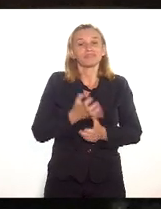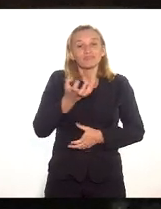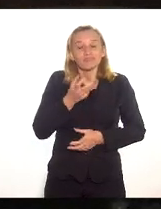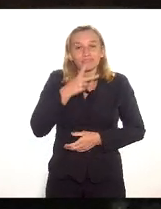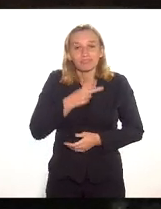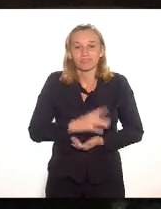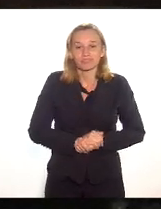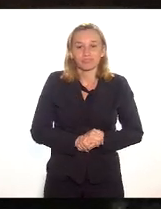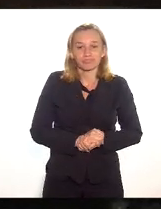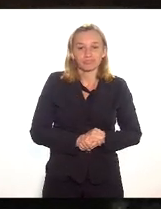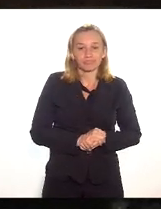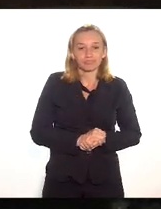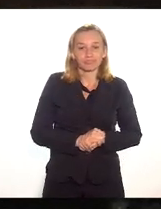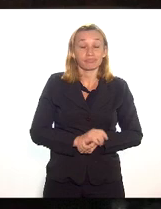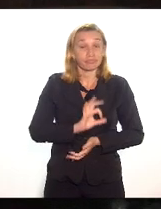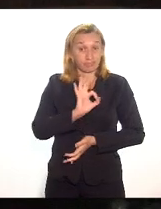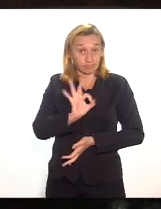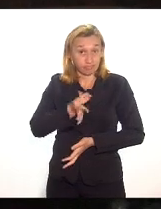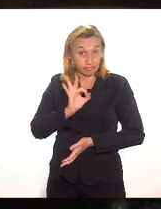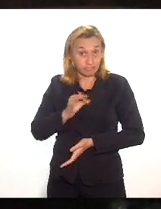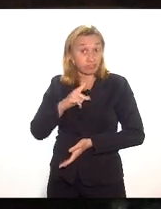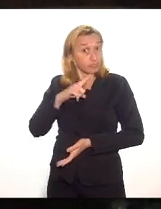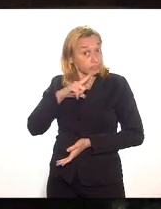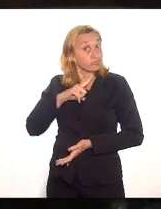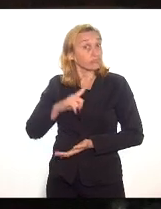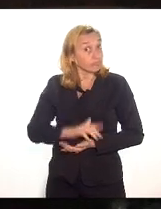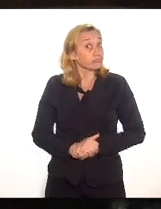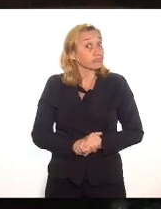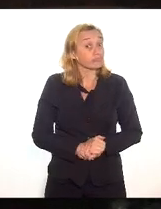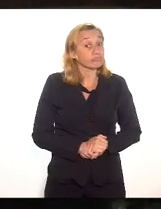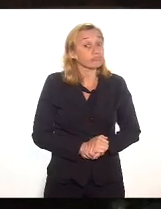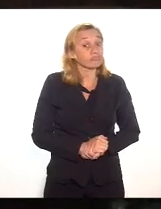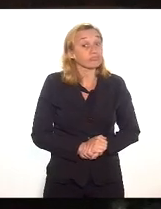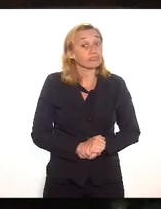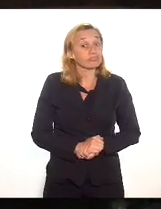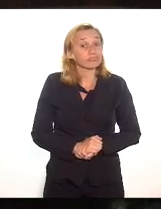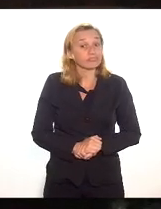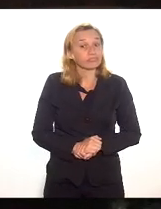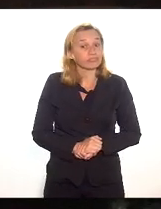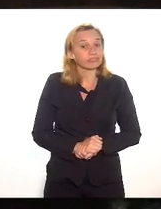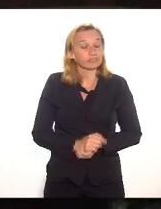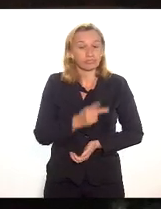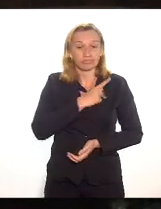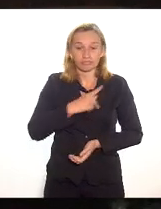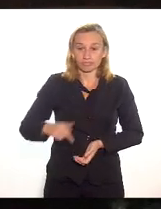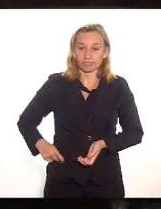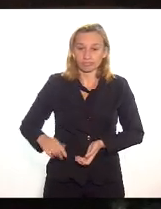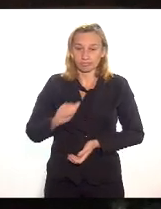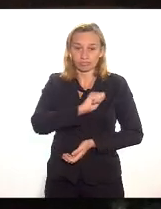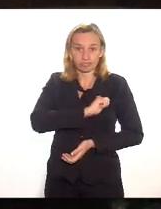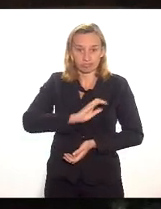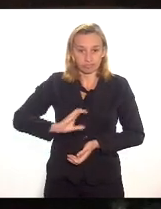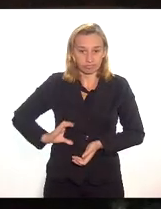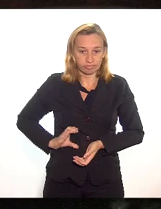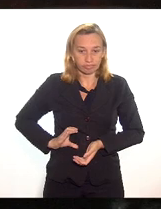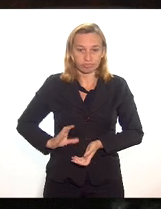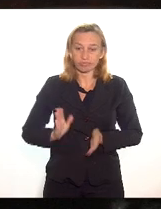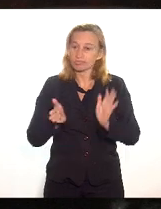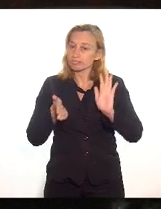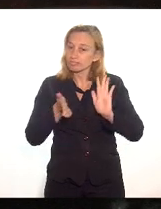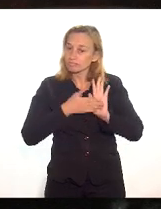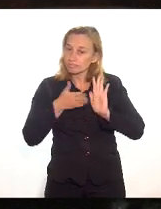dizer que eu tenho absoluta certeza que quando o presidente André Siciliano